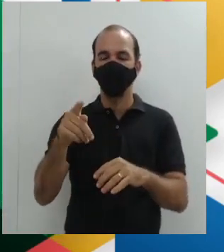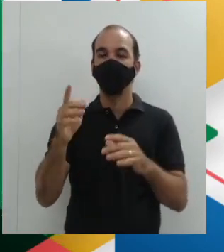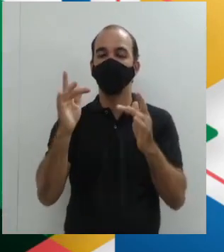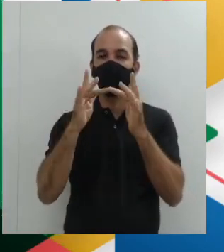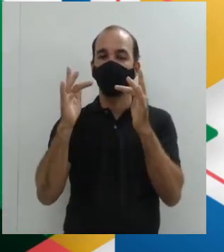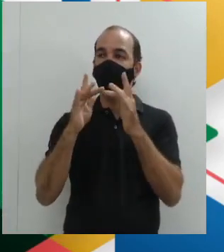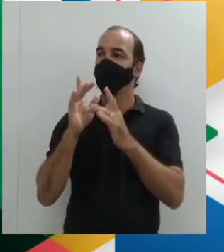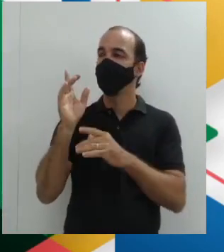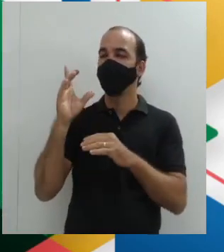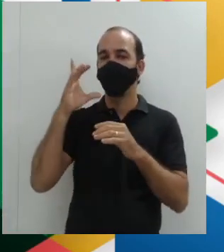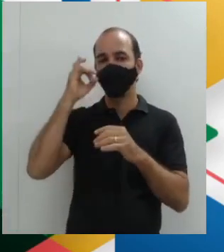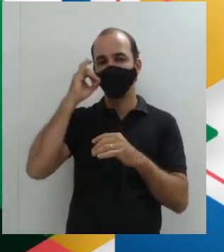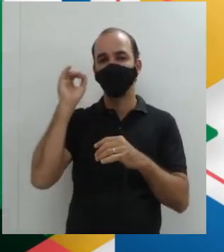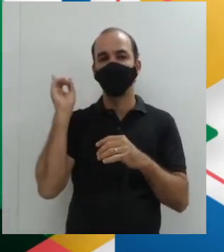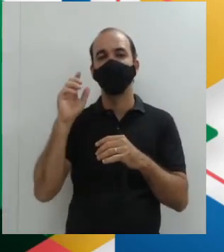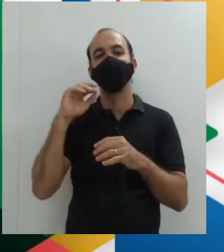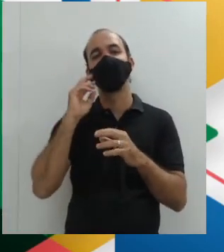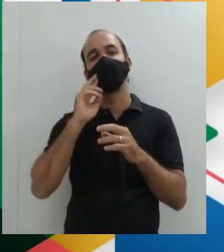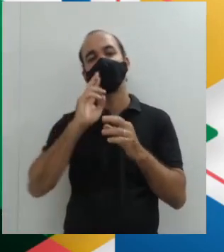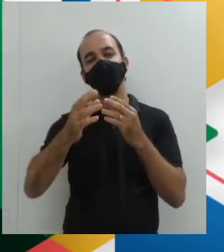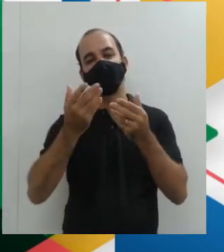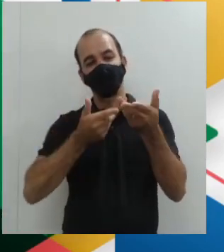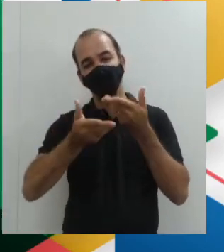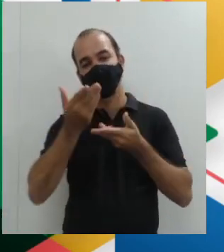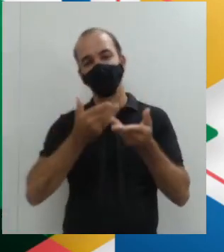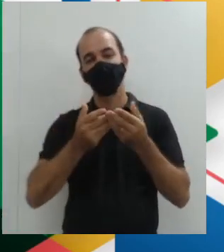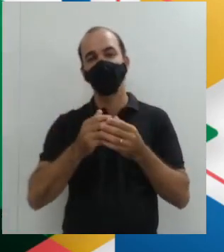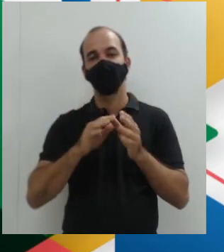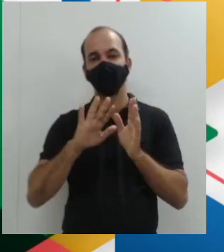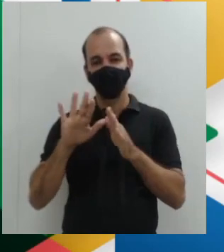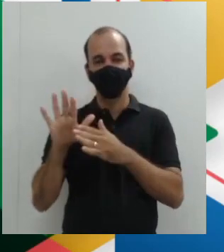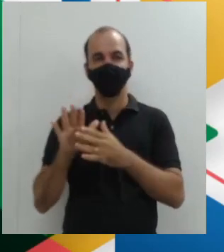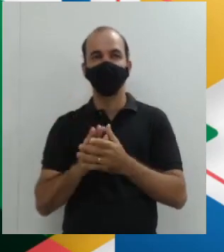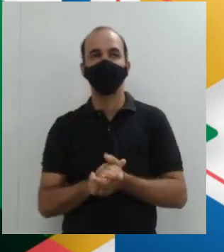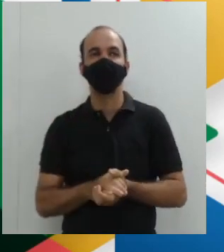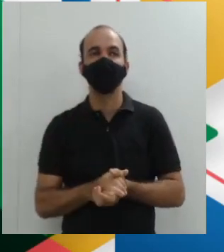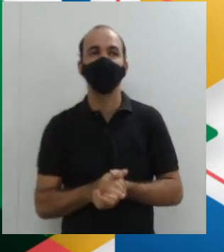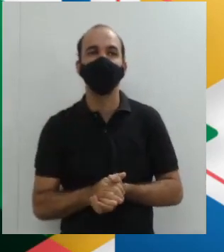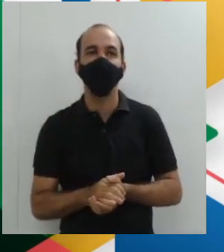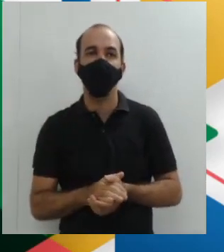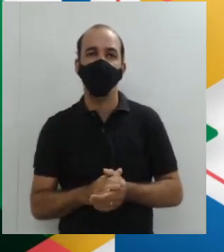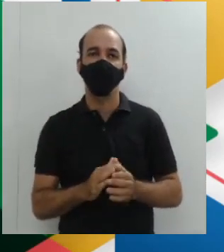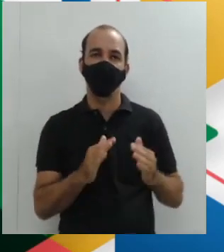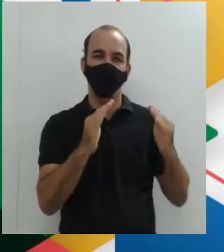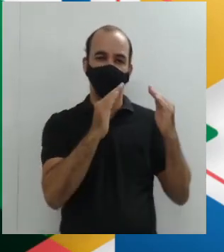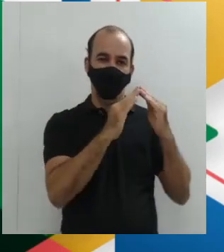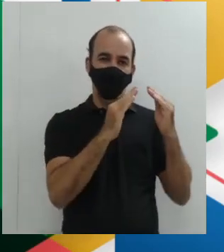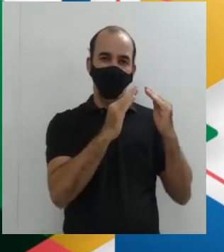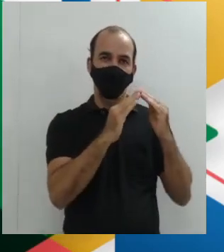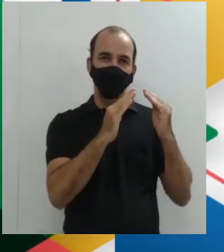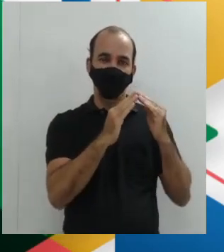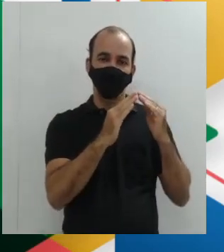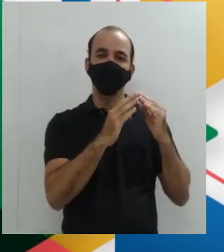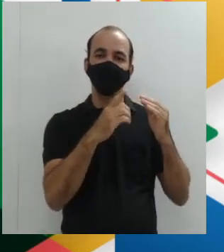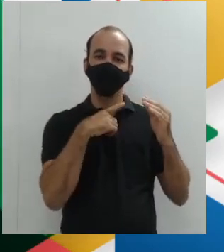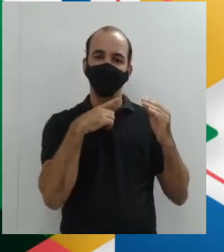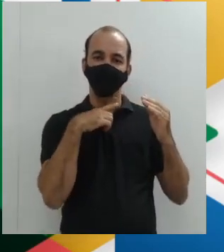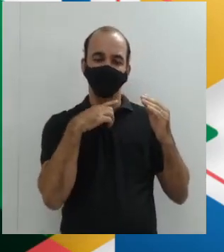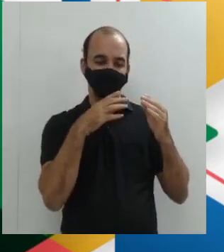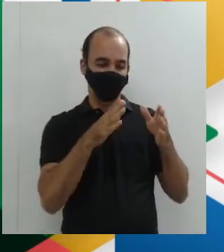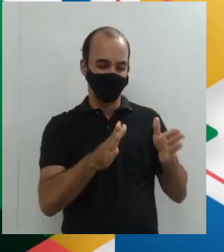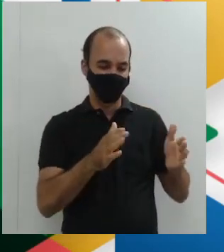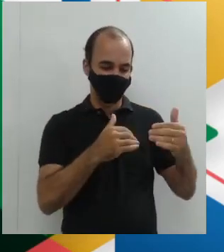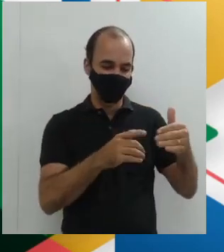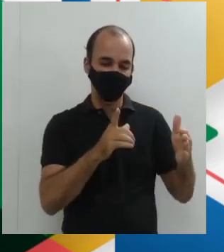corretinha para vocês, tá certo? Mas a questão diz o seguinte, ó. A cisterna de uma casa tem um formato de um prisma retangular